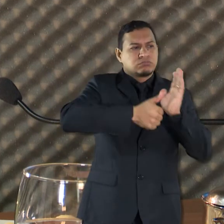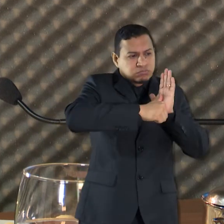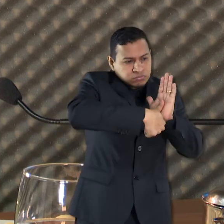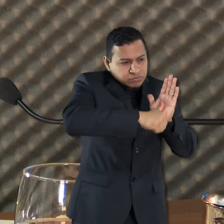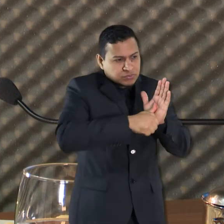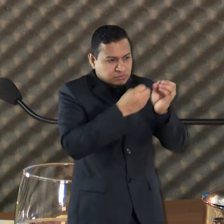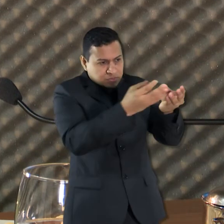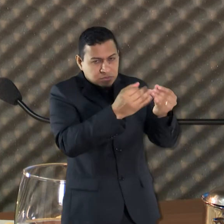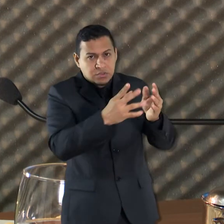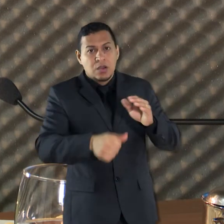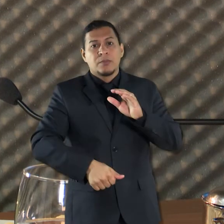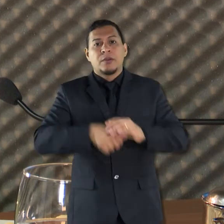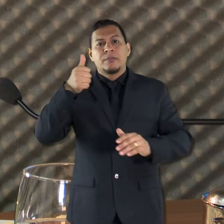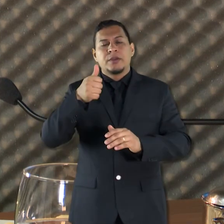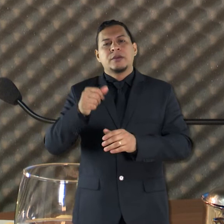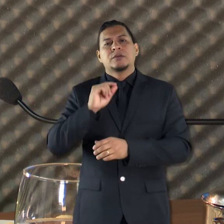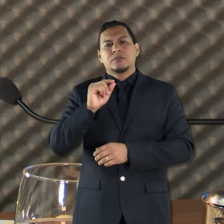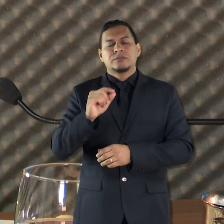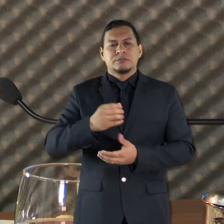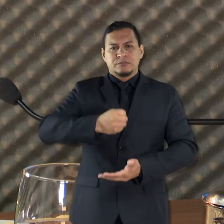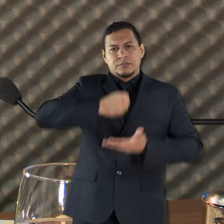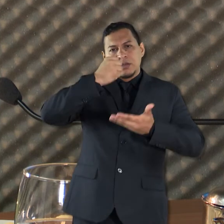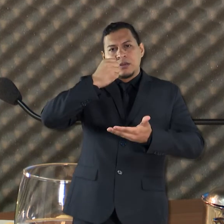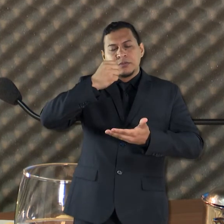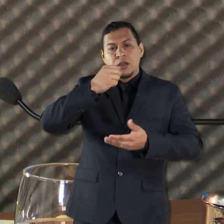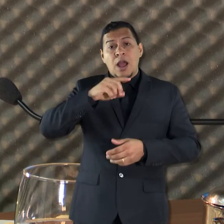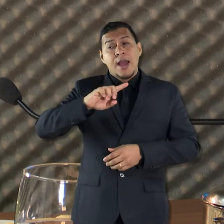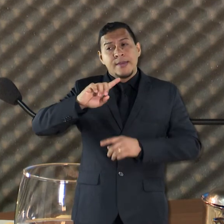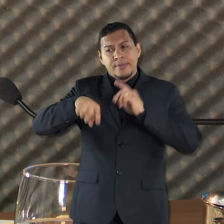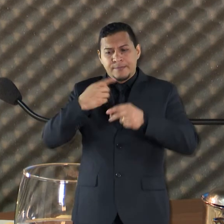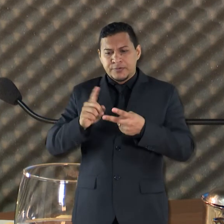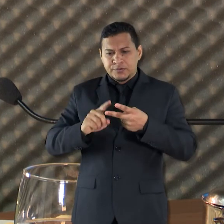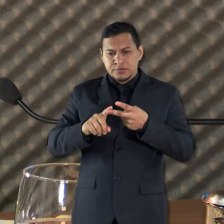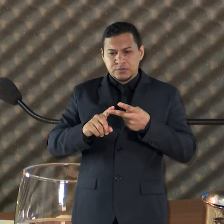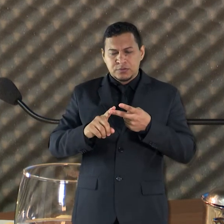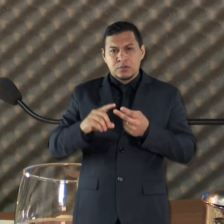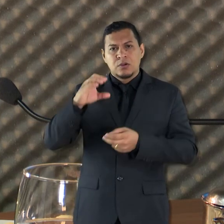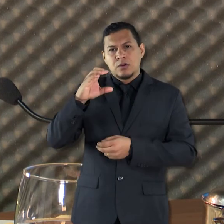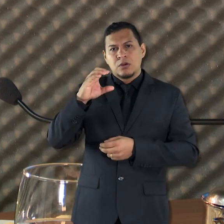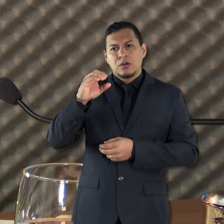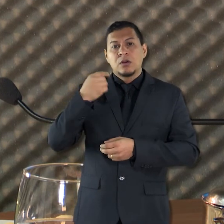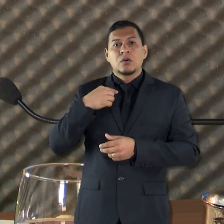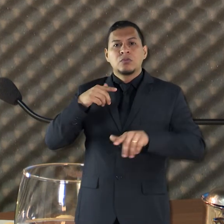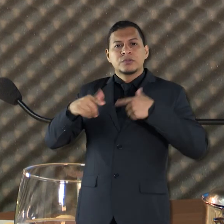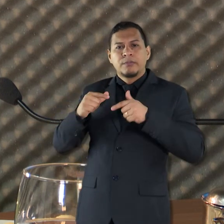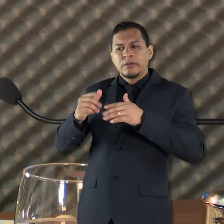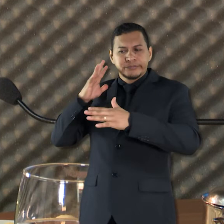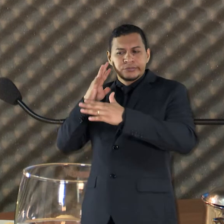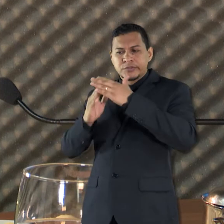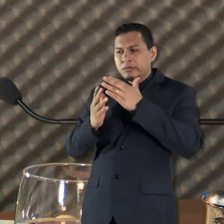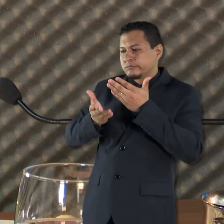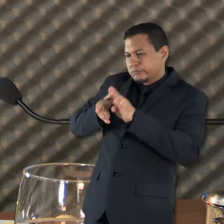documentação de indígena, aí o tribunal recebeu o primeiro prêmio nessa área. Depois nós ganhamos o conciliar legal com o trabalho com os